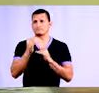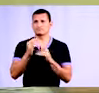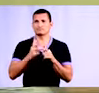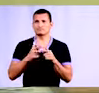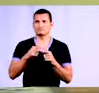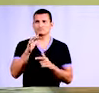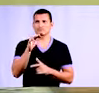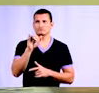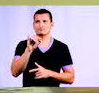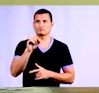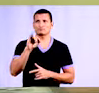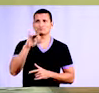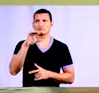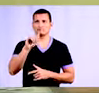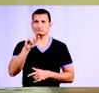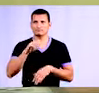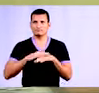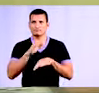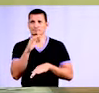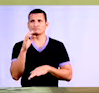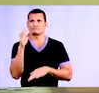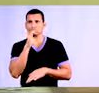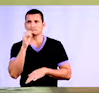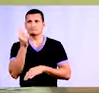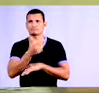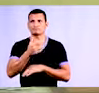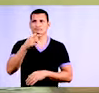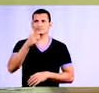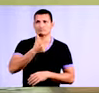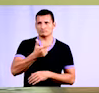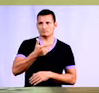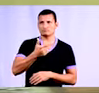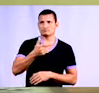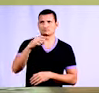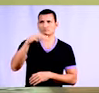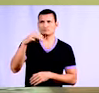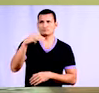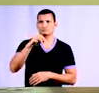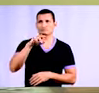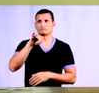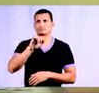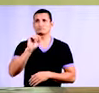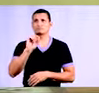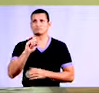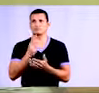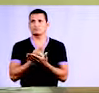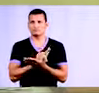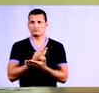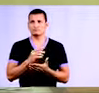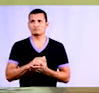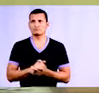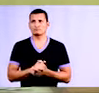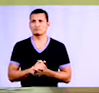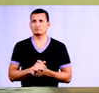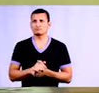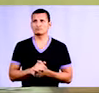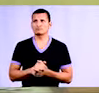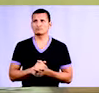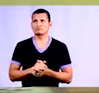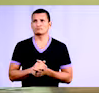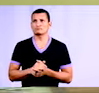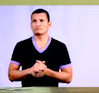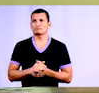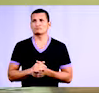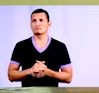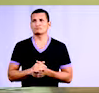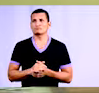física é muito mais rápida que a memória secundária, tá certo? Então, o que acontece? Toda vez que você faz essa troca,